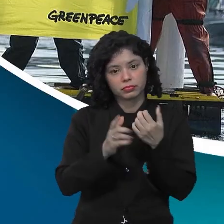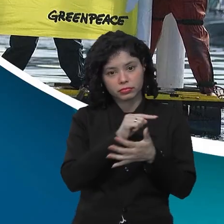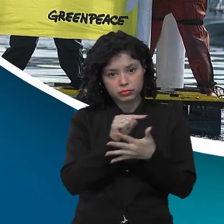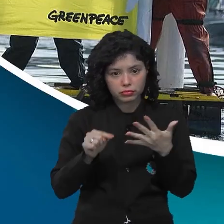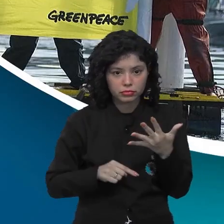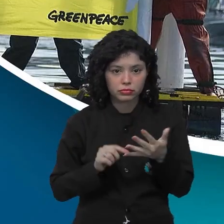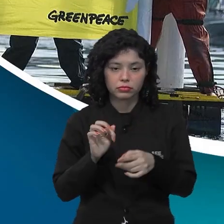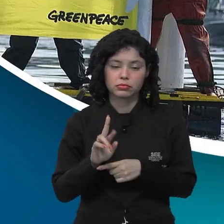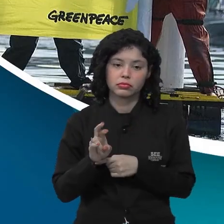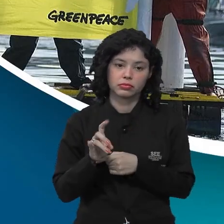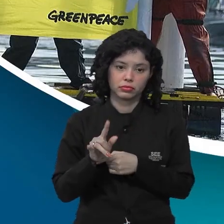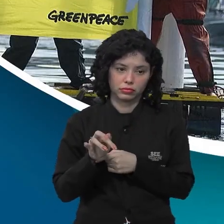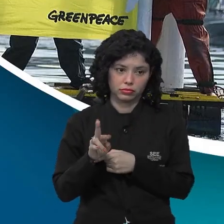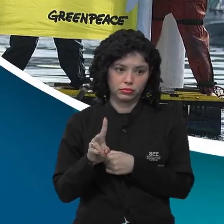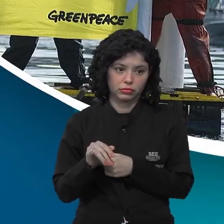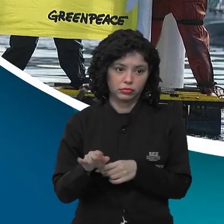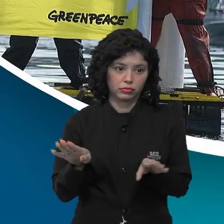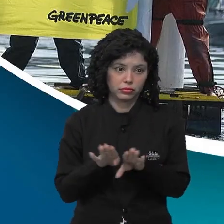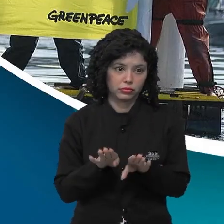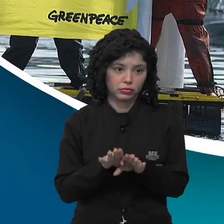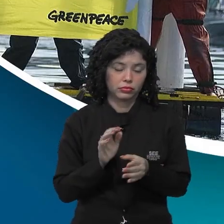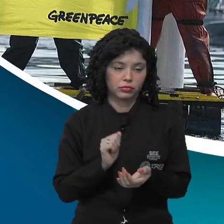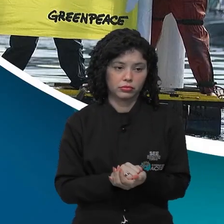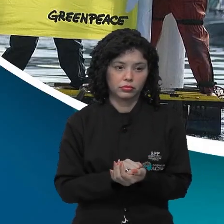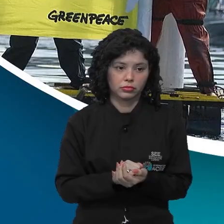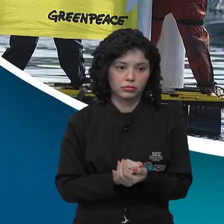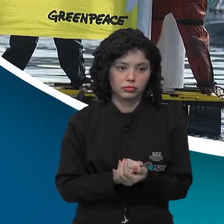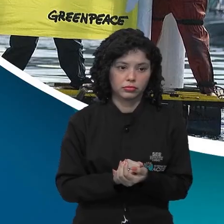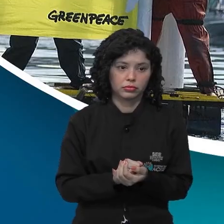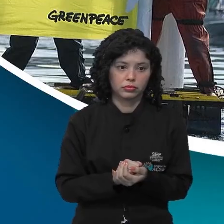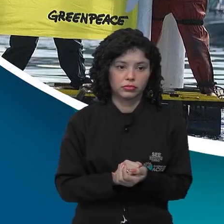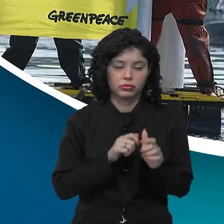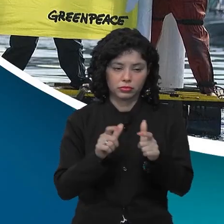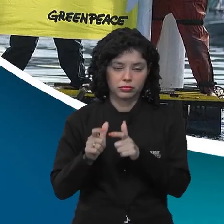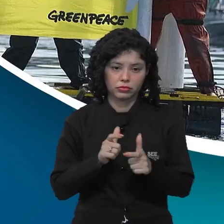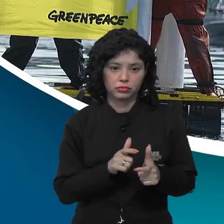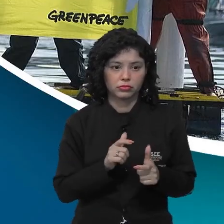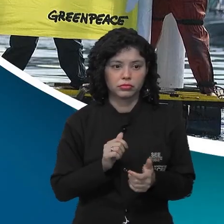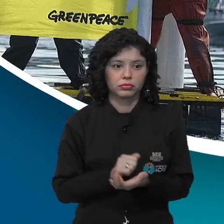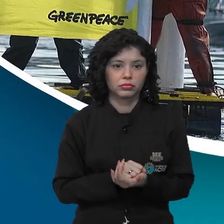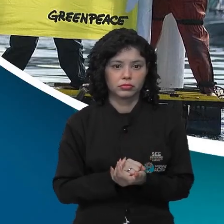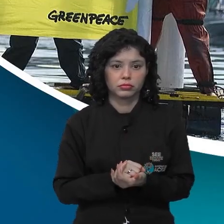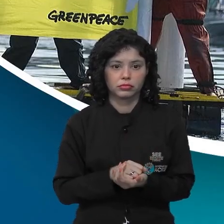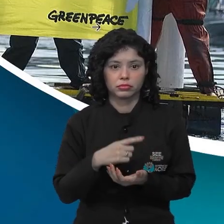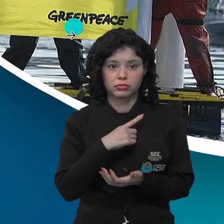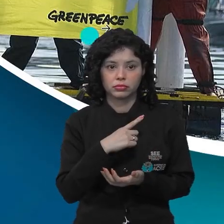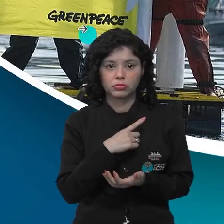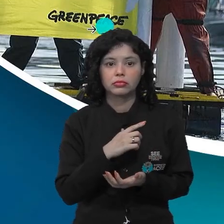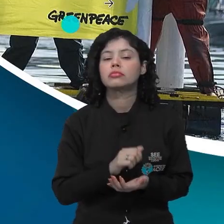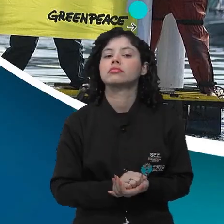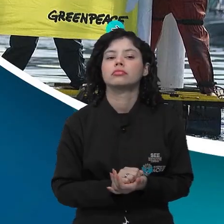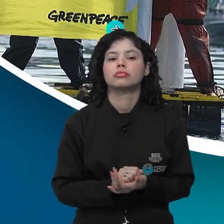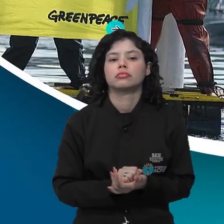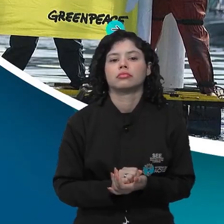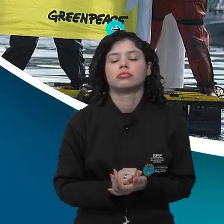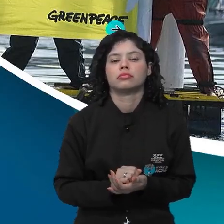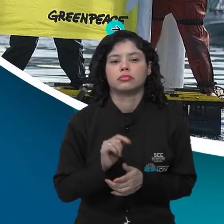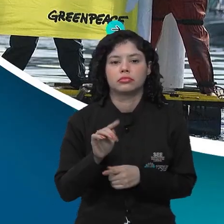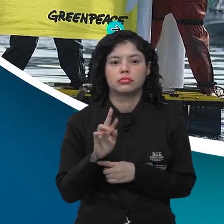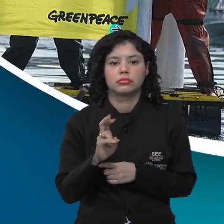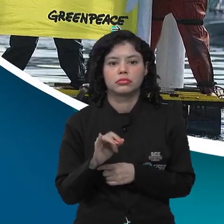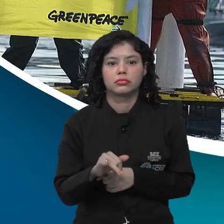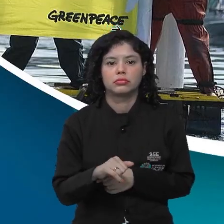elementos radioativos. E também tem muita gente, tem rejeição local, gente. Olha aqui, ó. A gente tem aqui, ó, o pessoal do Greenpeace ali